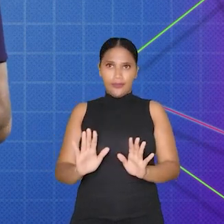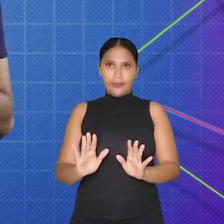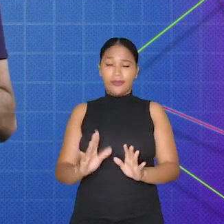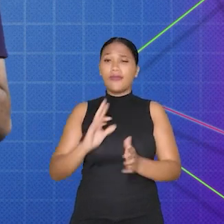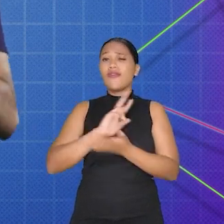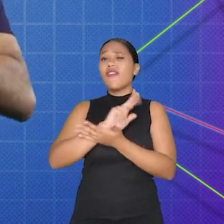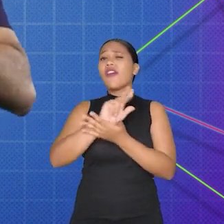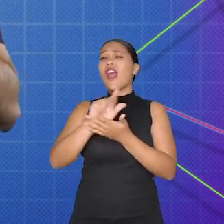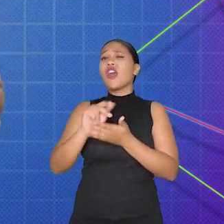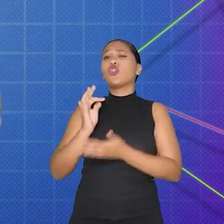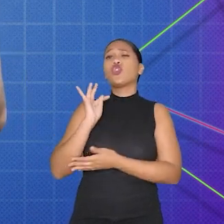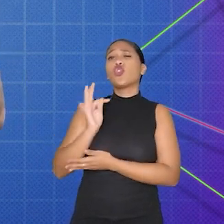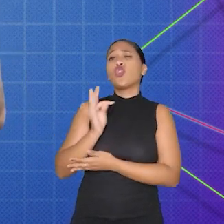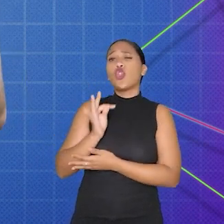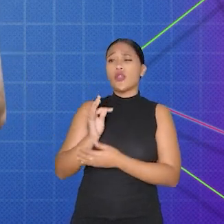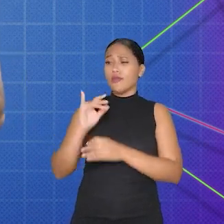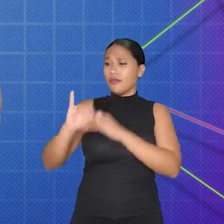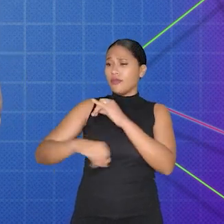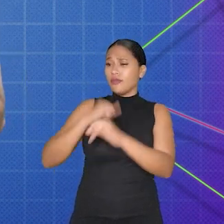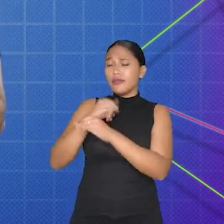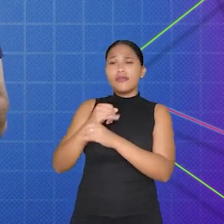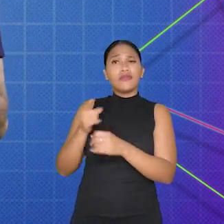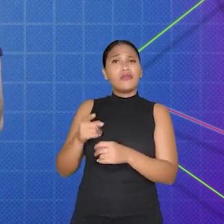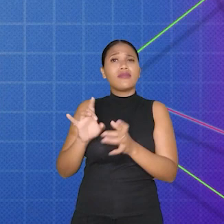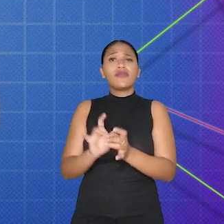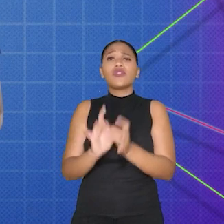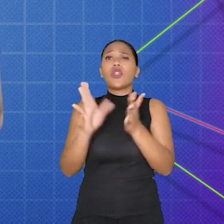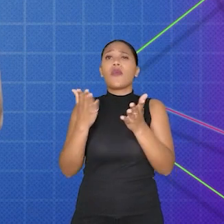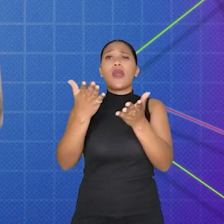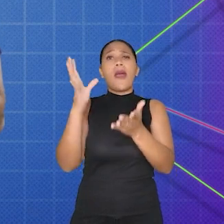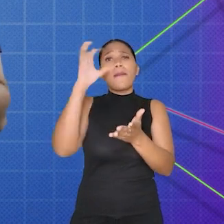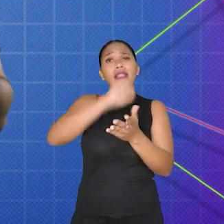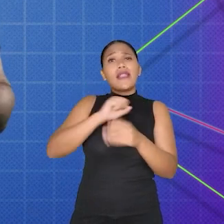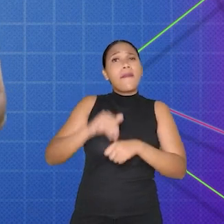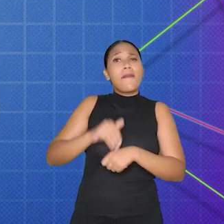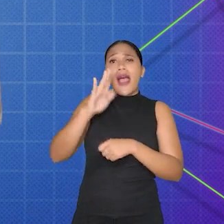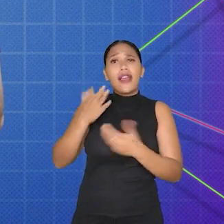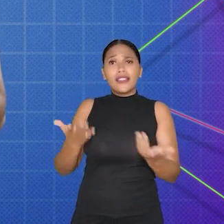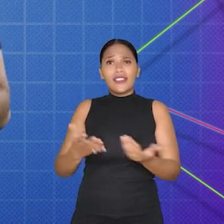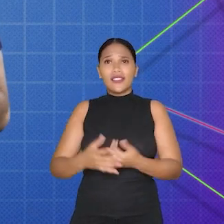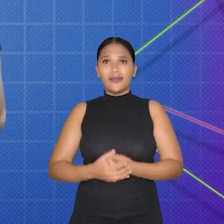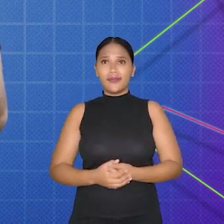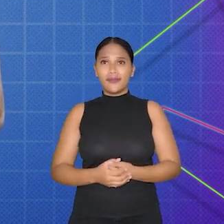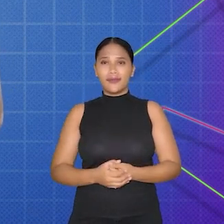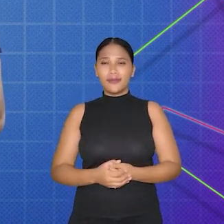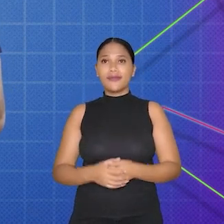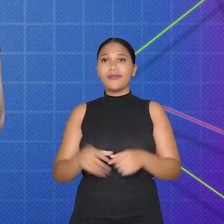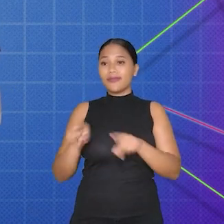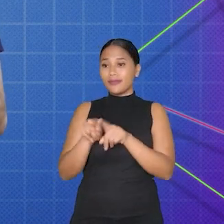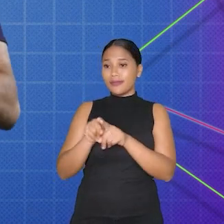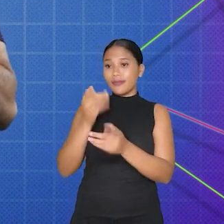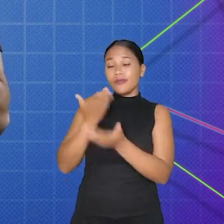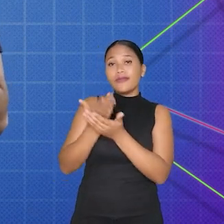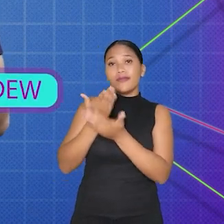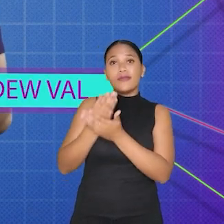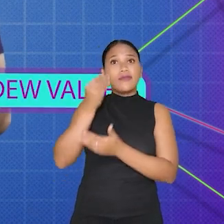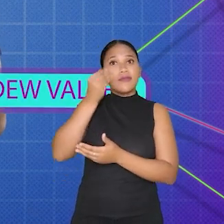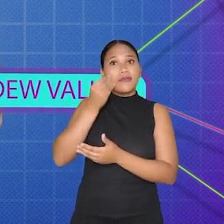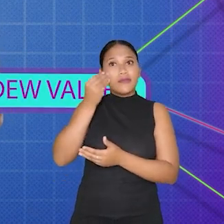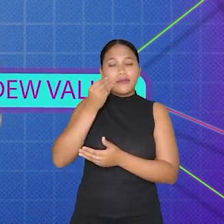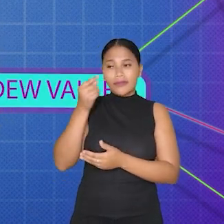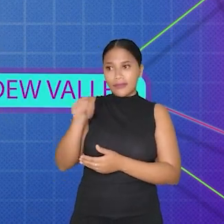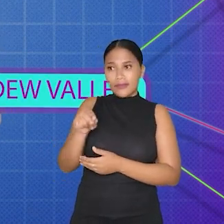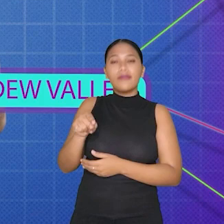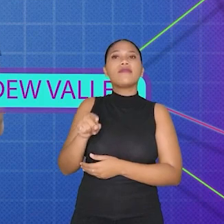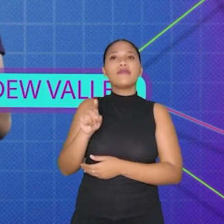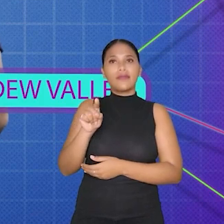estilo. Existem muitos tutoriais e recursos online disponíveis para ajudá-lo a aprender mais sobre pixel art. Estudo de caso: